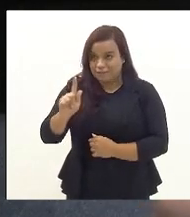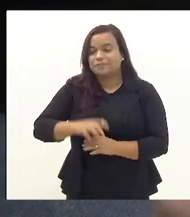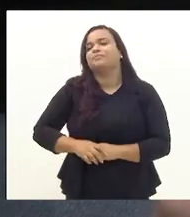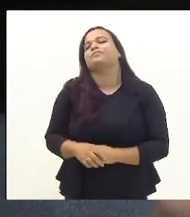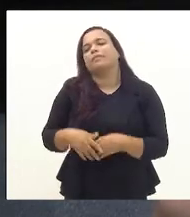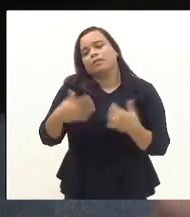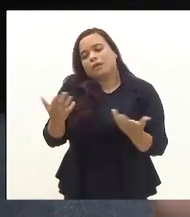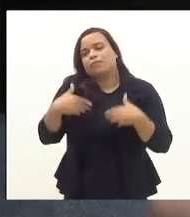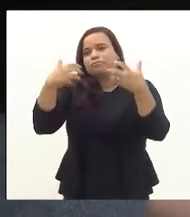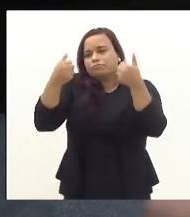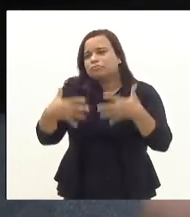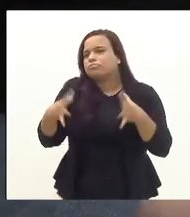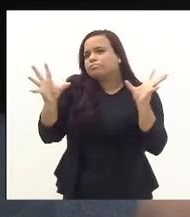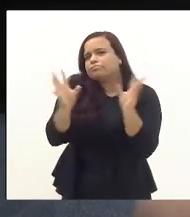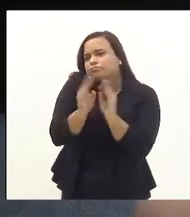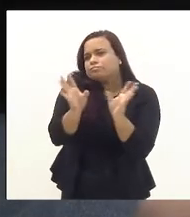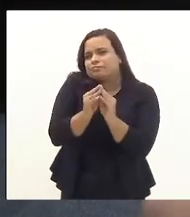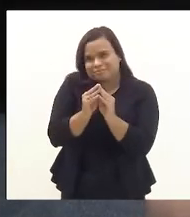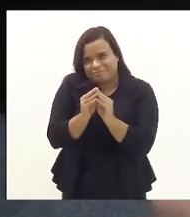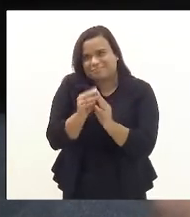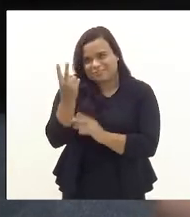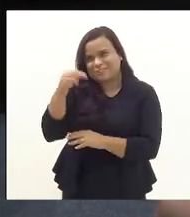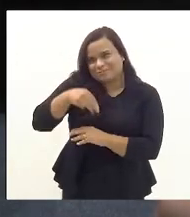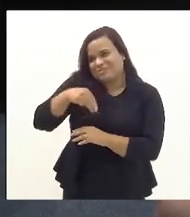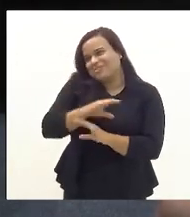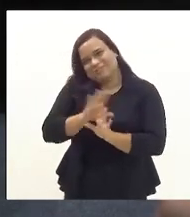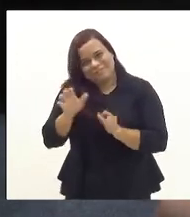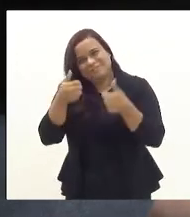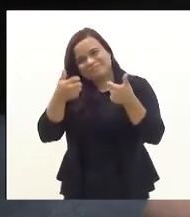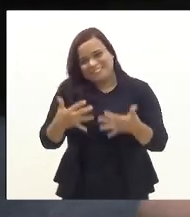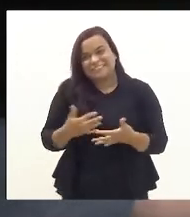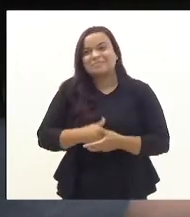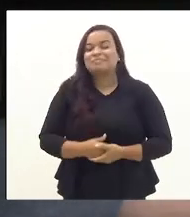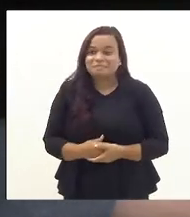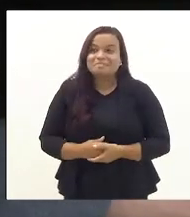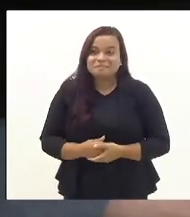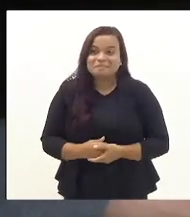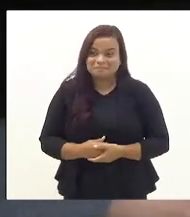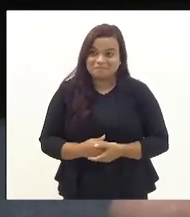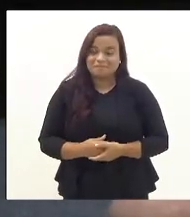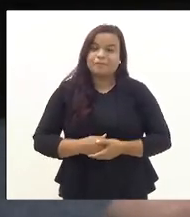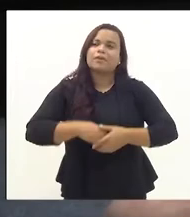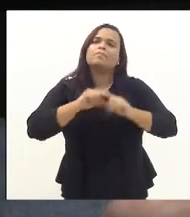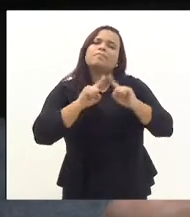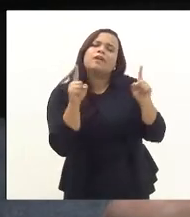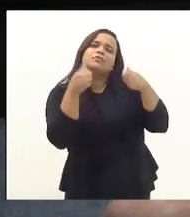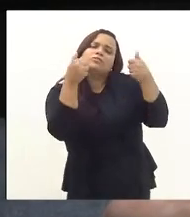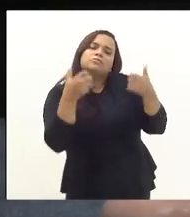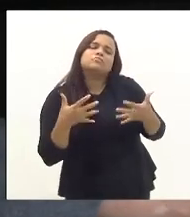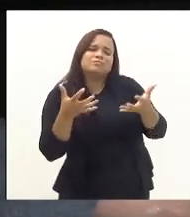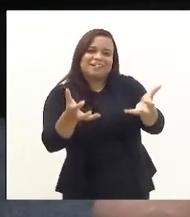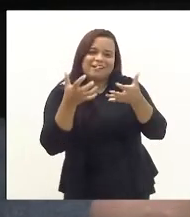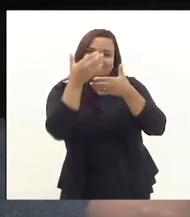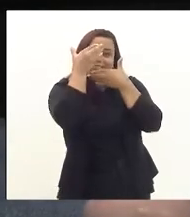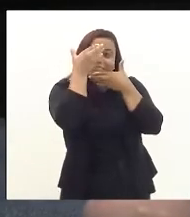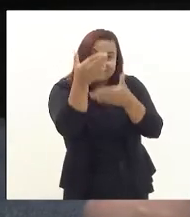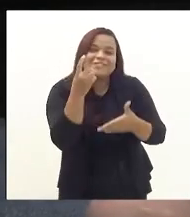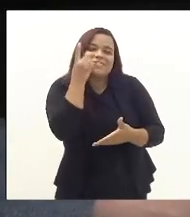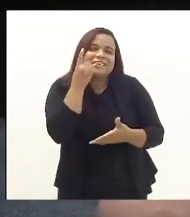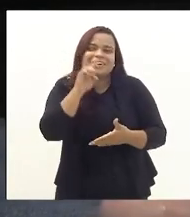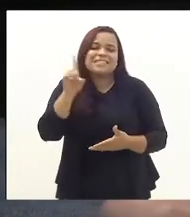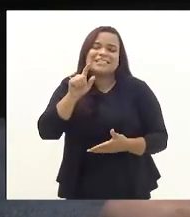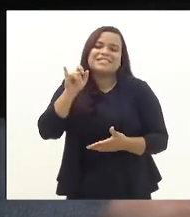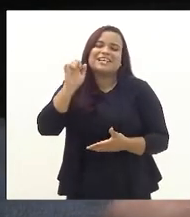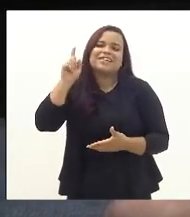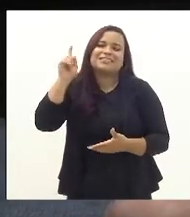muito sucinto, tenho apenas 2 minutos para estar falando com vocês, mas quero, acima de tudo, agradecer a deputada Zaidan,